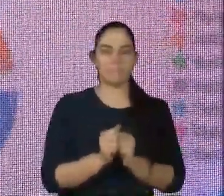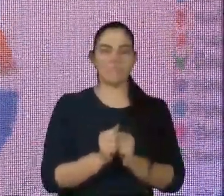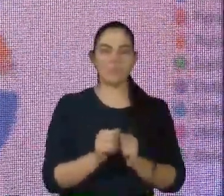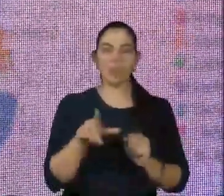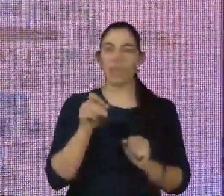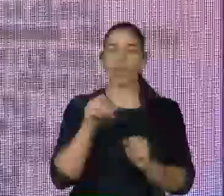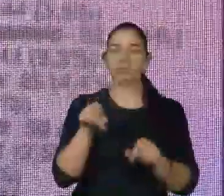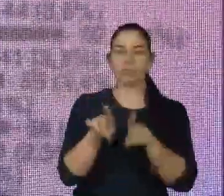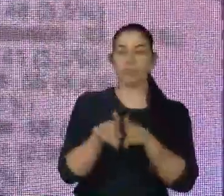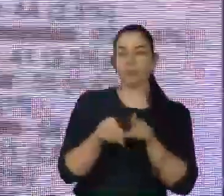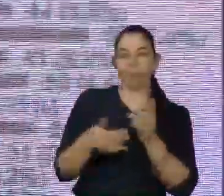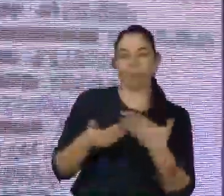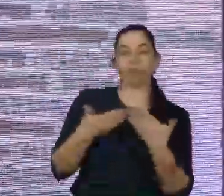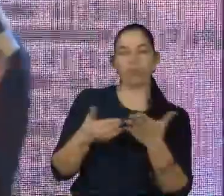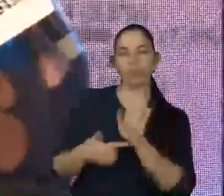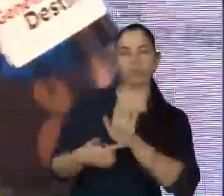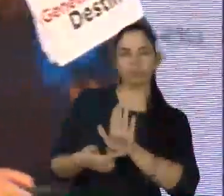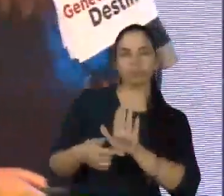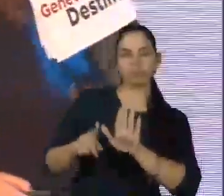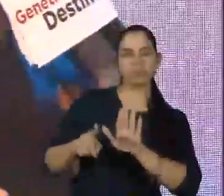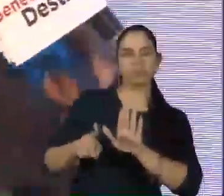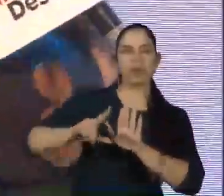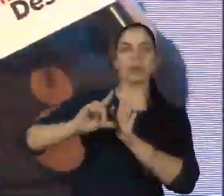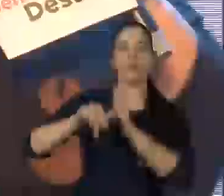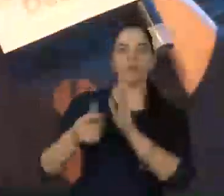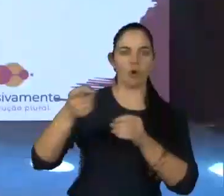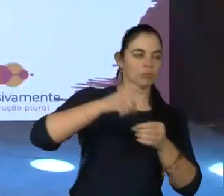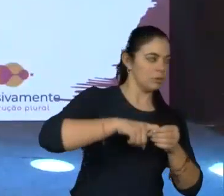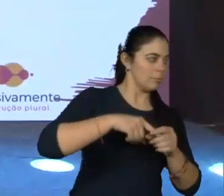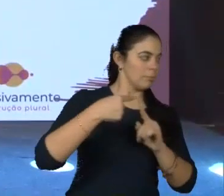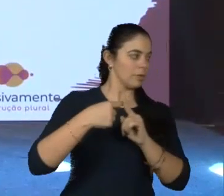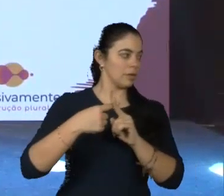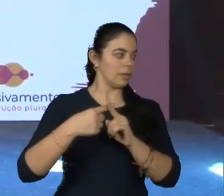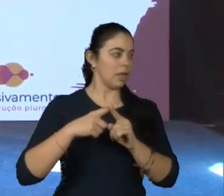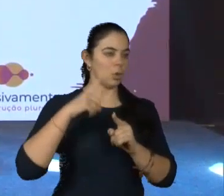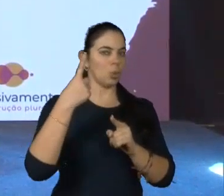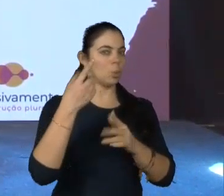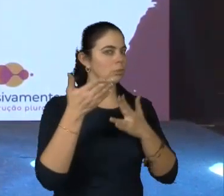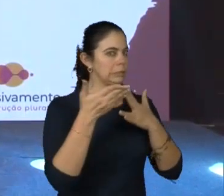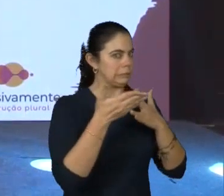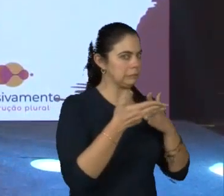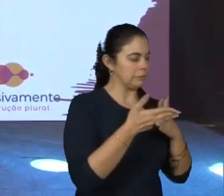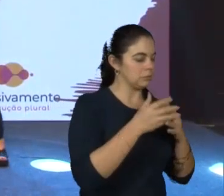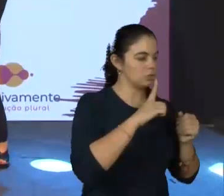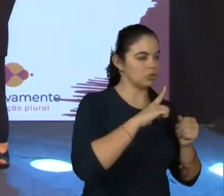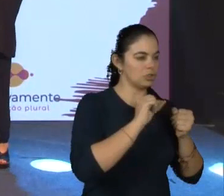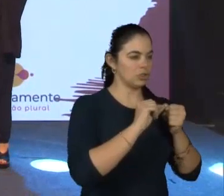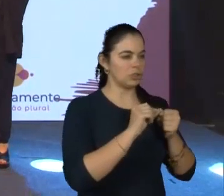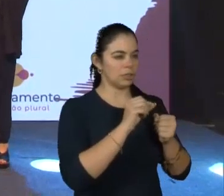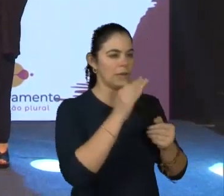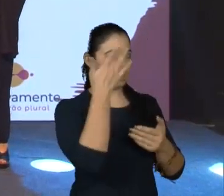Eu vou para o próximo, depois a gente volta naquele. Porque tem um intervalo entre esse momento de